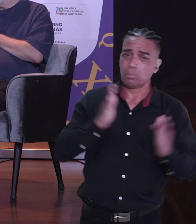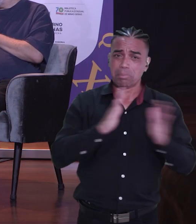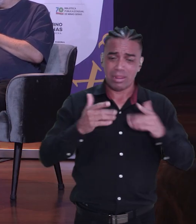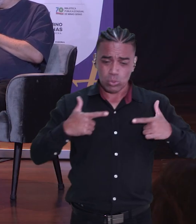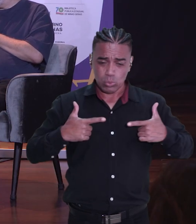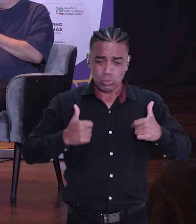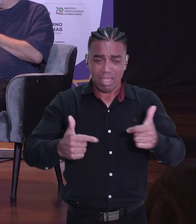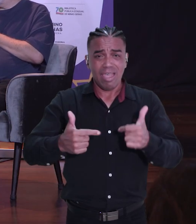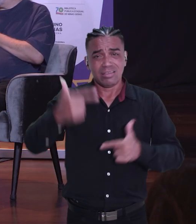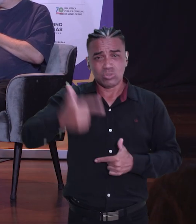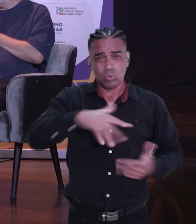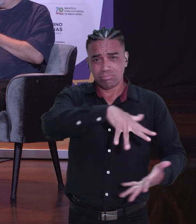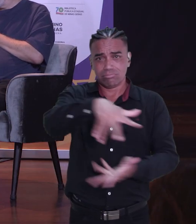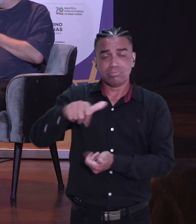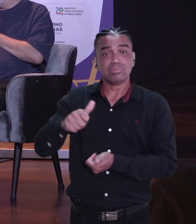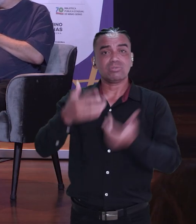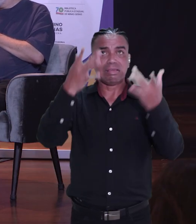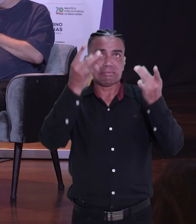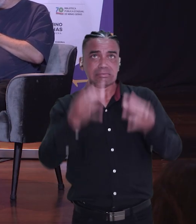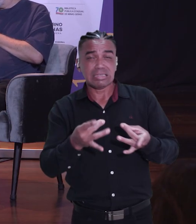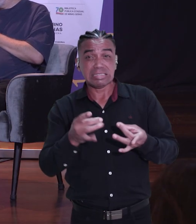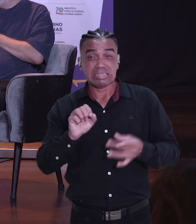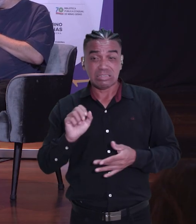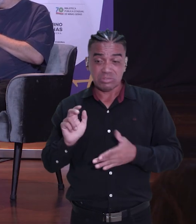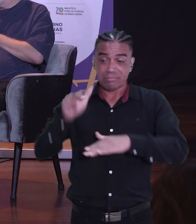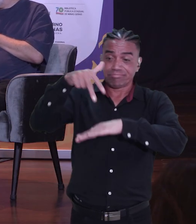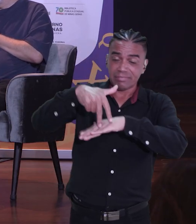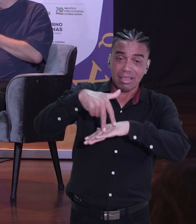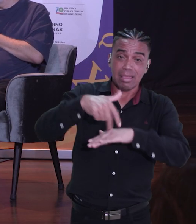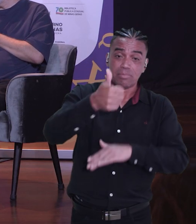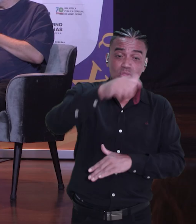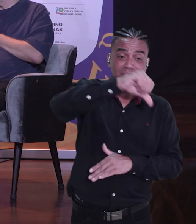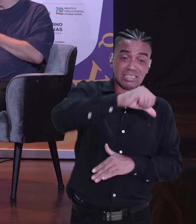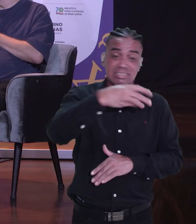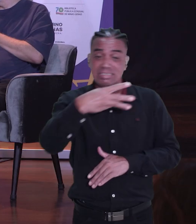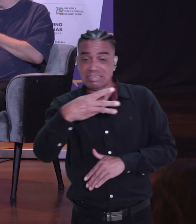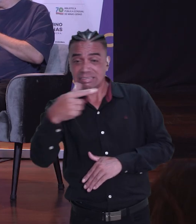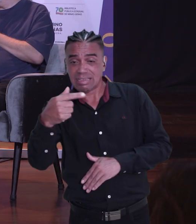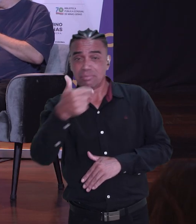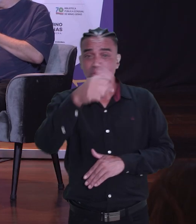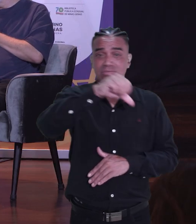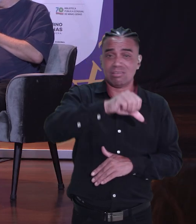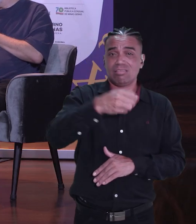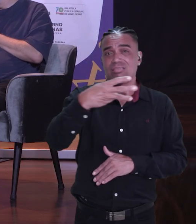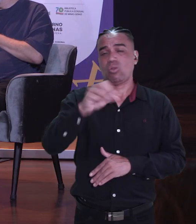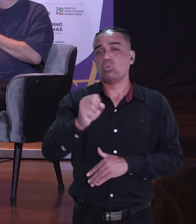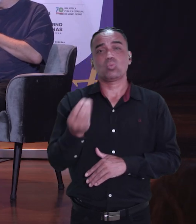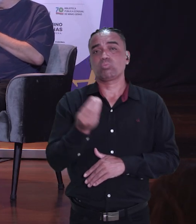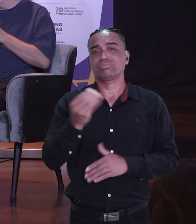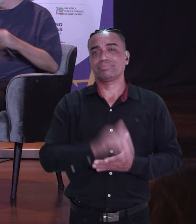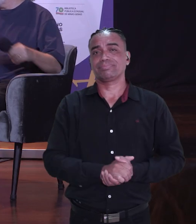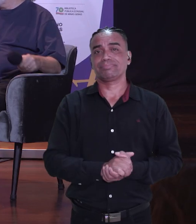situação durante a guerra, como é que você faria essa descrição? Por exemplo, se coloque lá em 1937, 38. Como é que